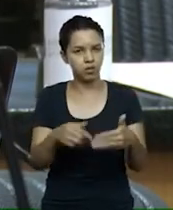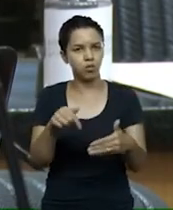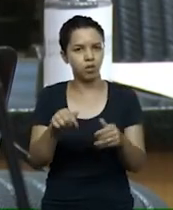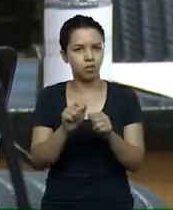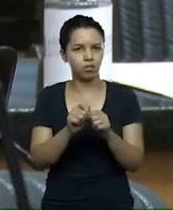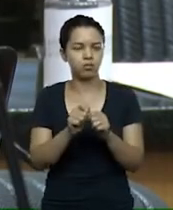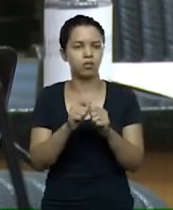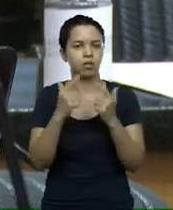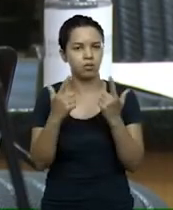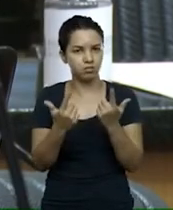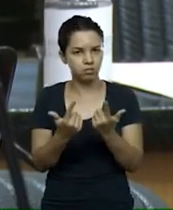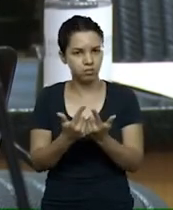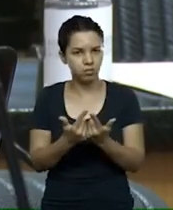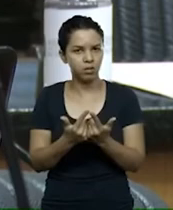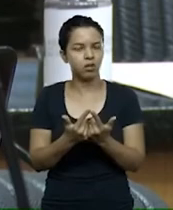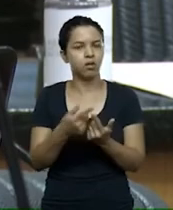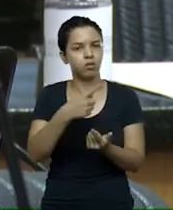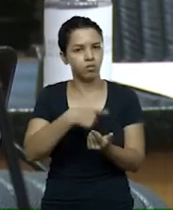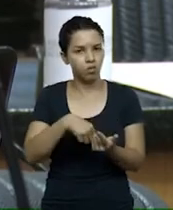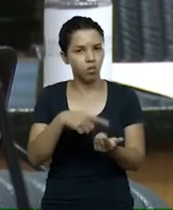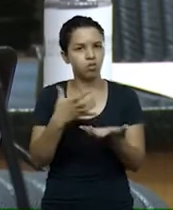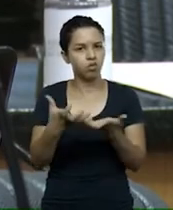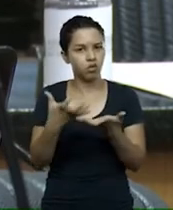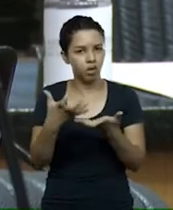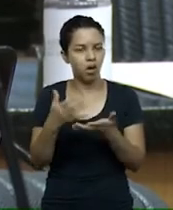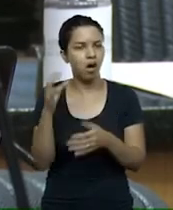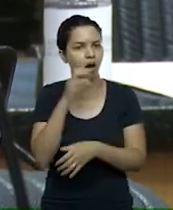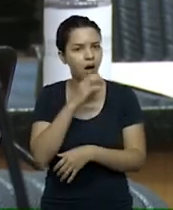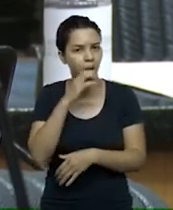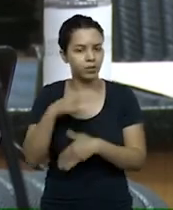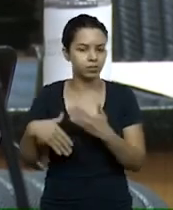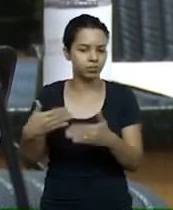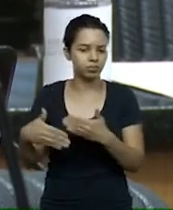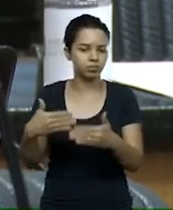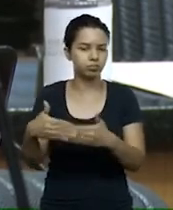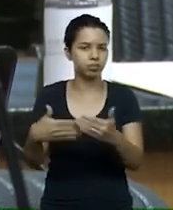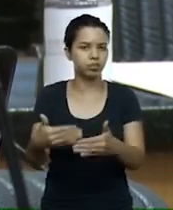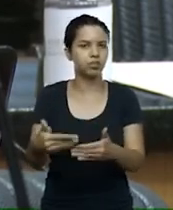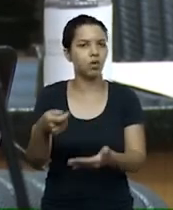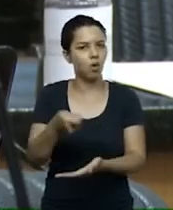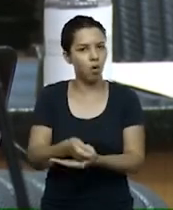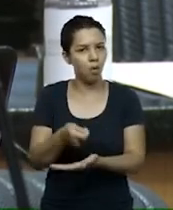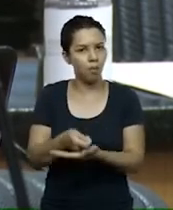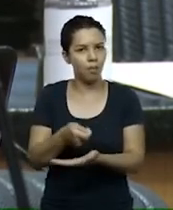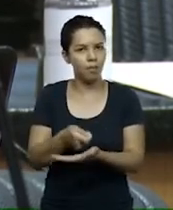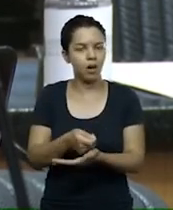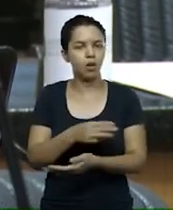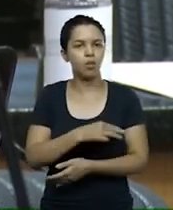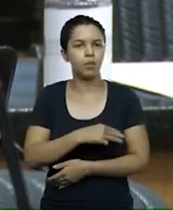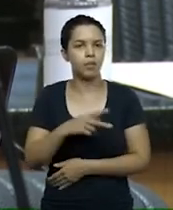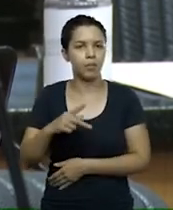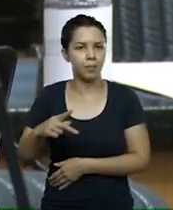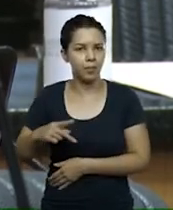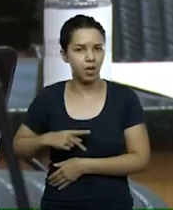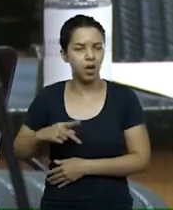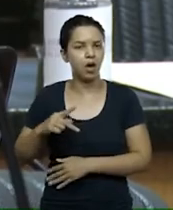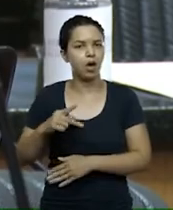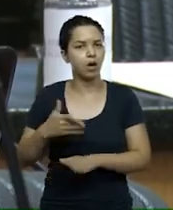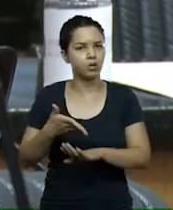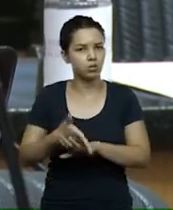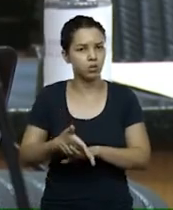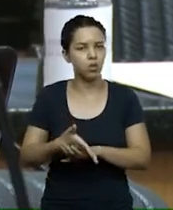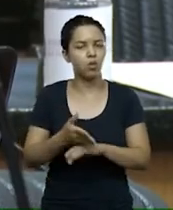aguarda que isso caminhe mais rapidamente para que a gente possa cobrar daí do Ministério Público ações de reparação de